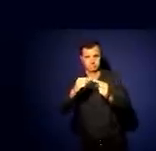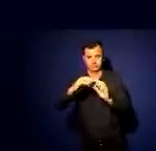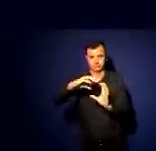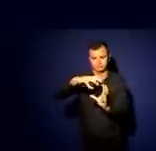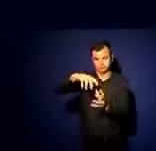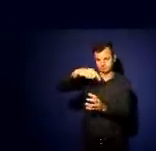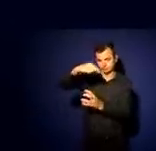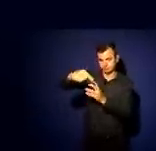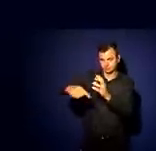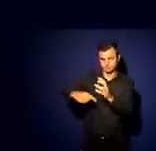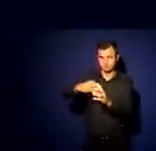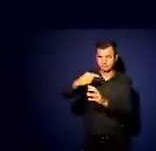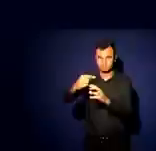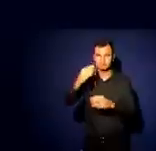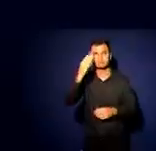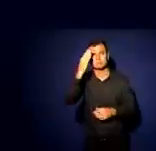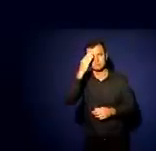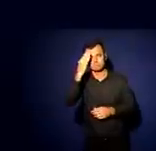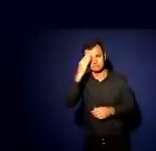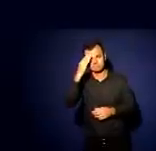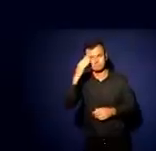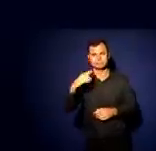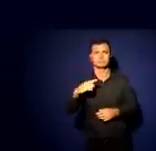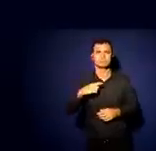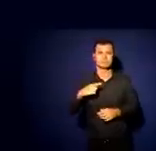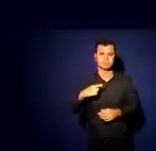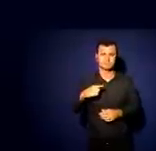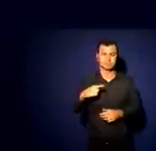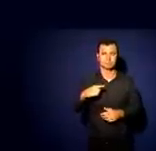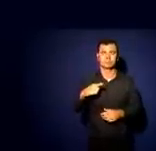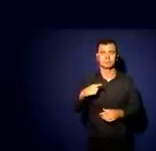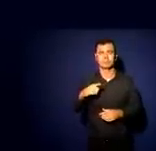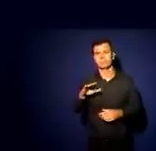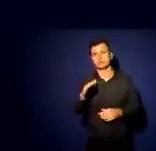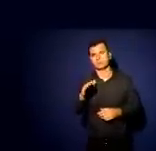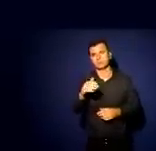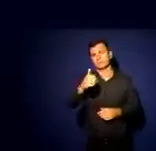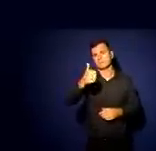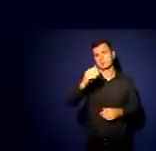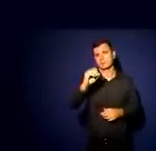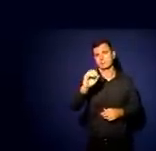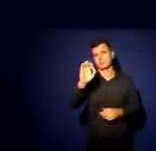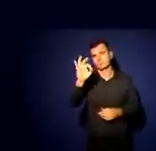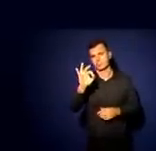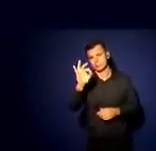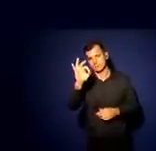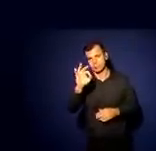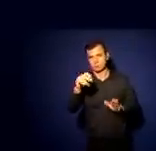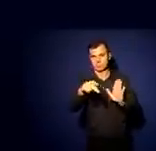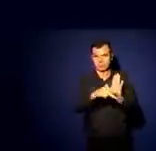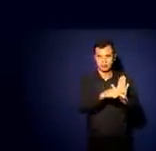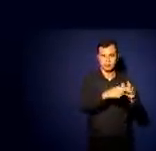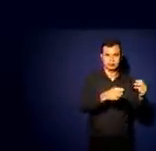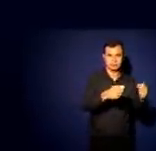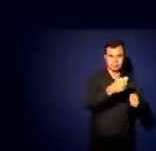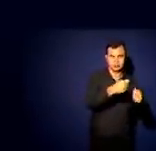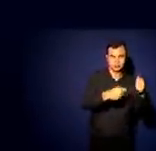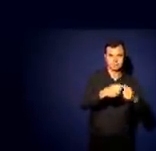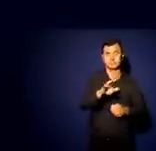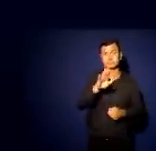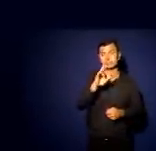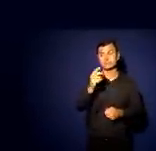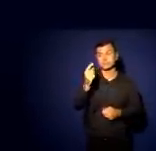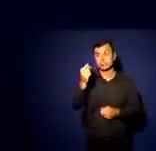né tá sempre na sua no seu material mas é meu Demarchi eu acho que é algo em torno de 10% do benchmar e quando a gente vê a locação